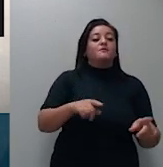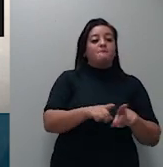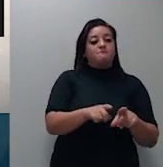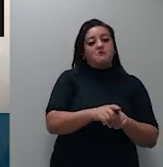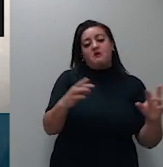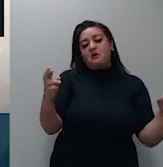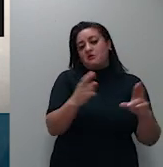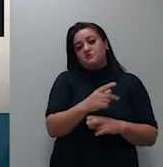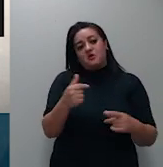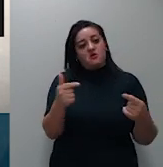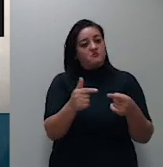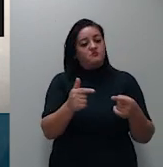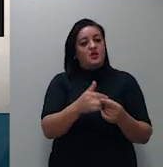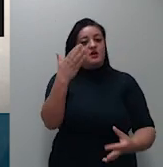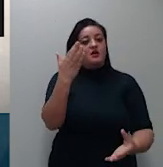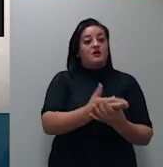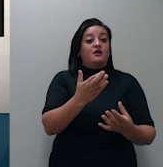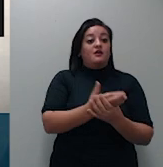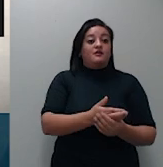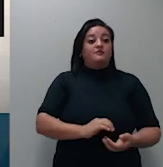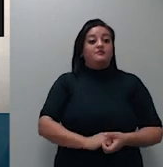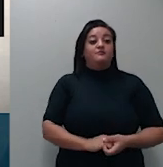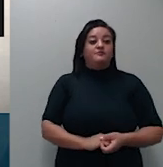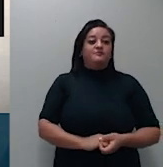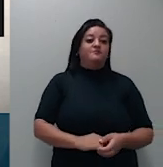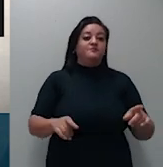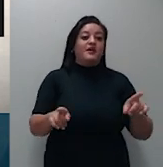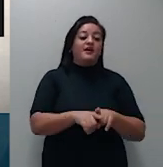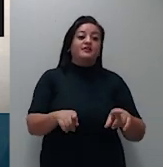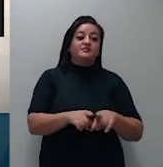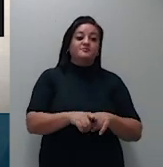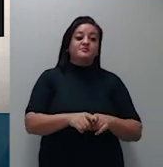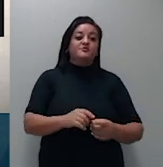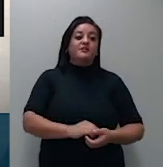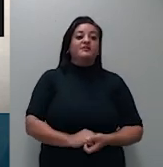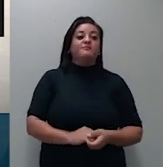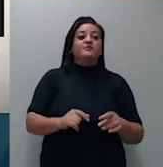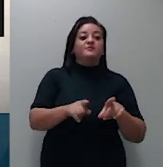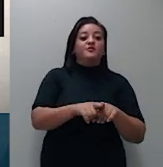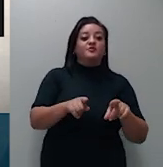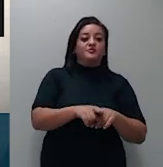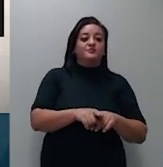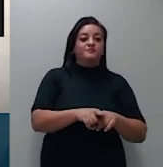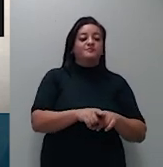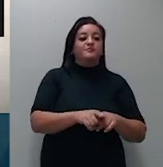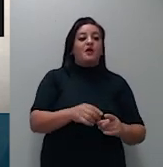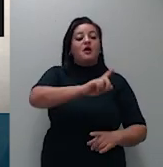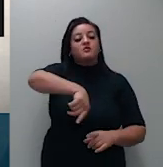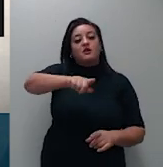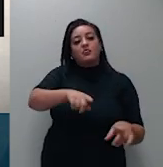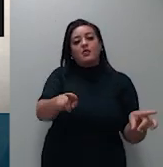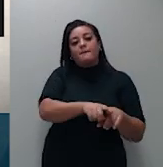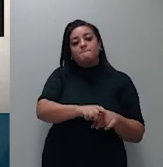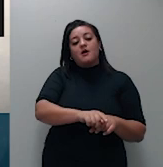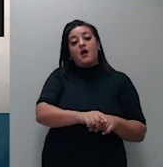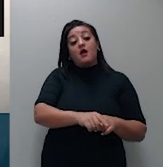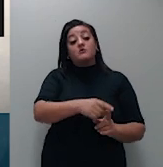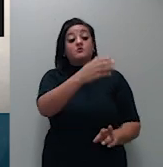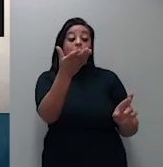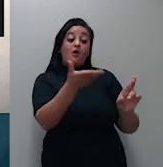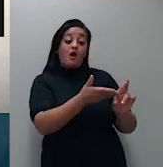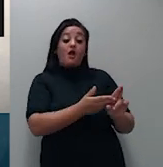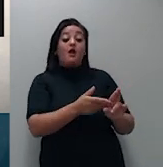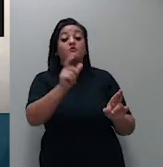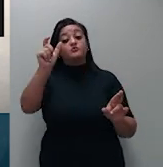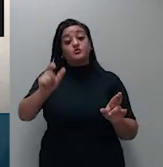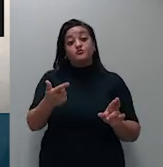objeto da ação Pauliana as transferências bancárias que Alice pretendem anular consideram entre o real e o correios